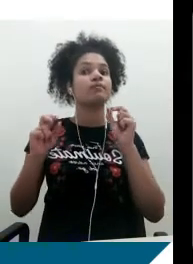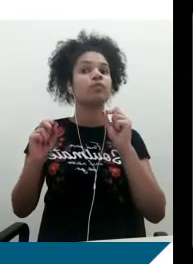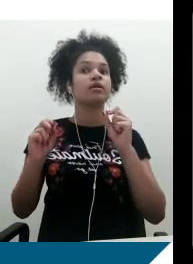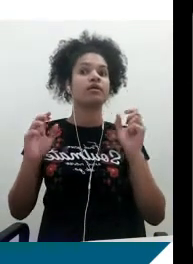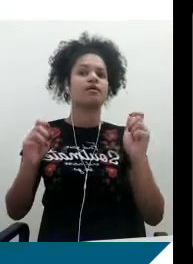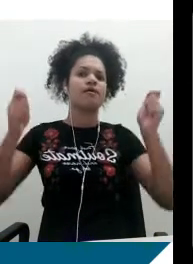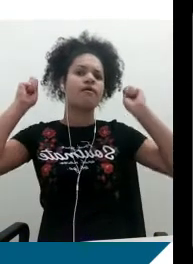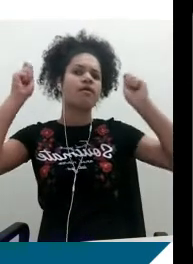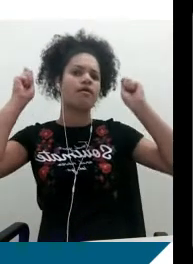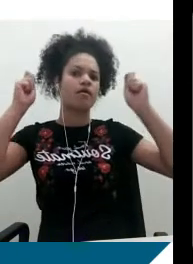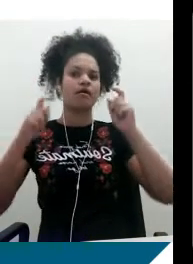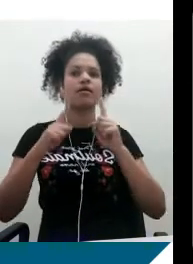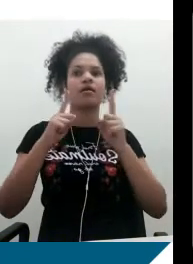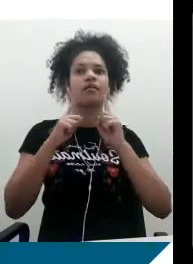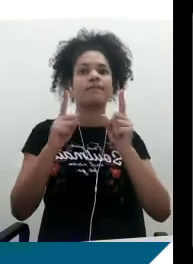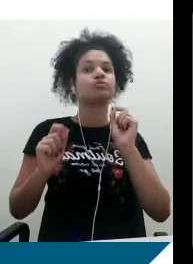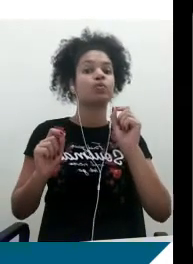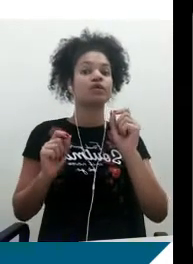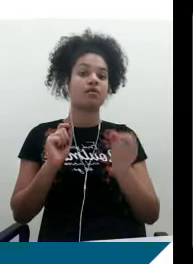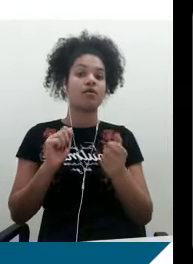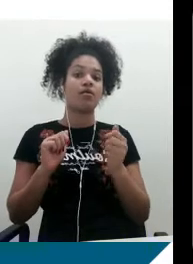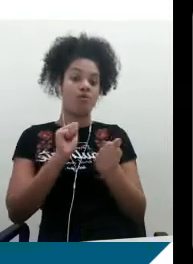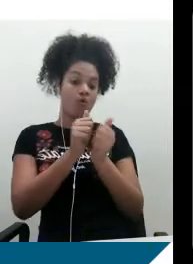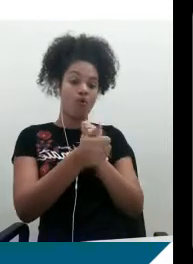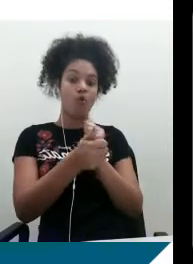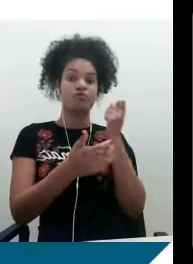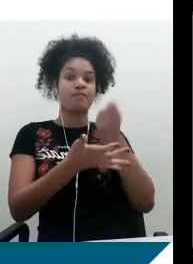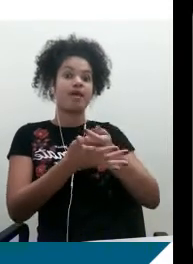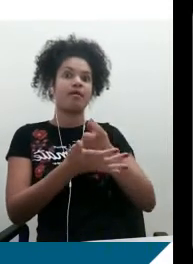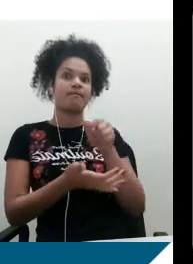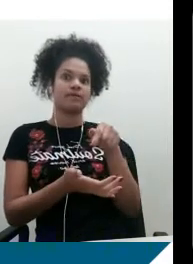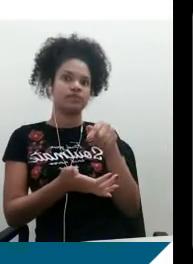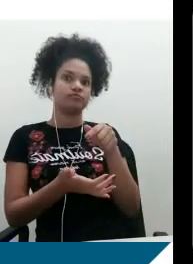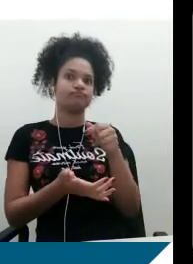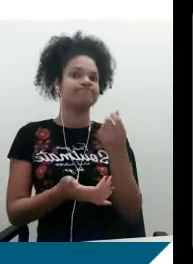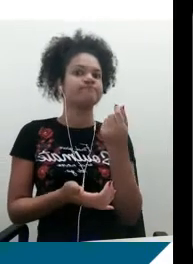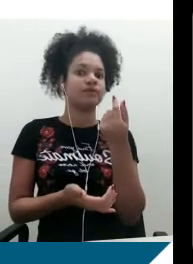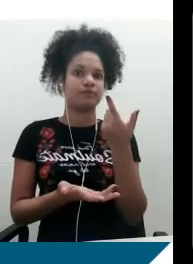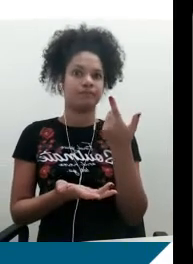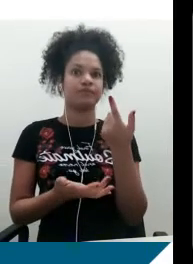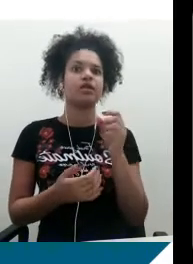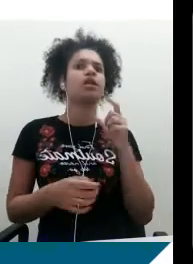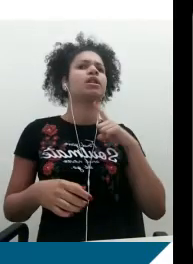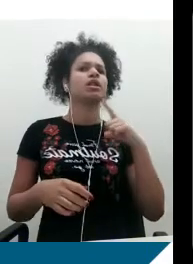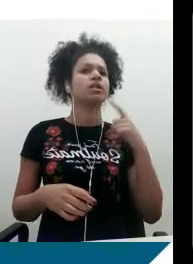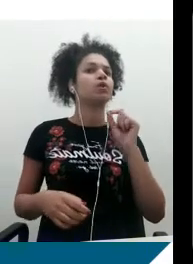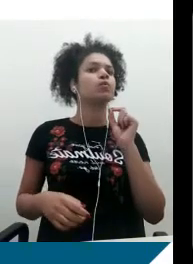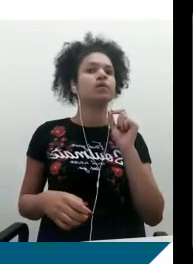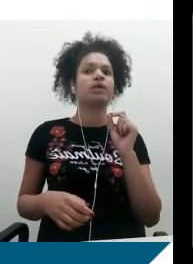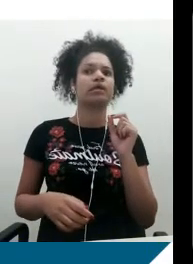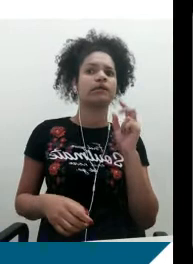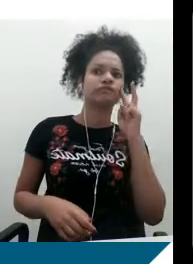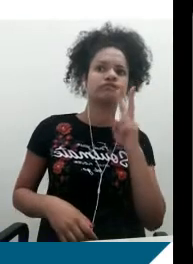de ônibus em diversas cidades brasileiras. O que se vê, em geral, são imagens de terror que incluem bombas de gás lacrimogênio